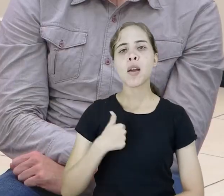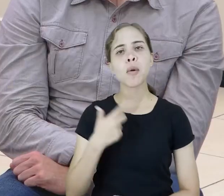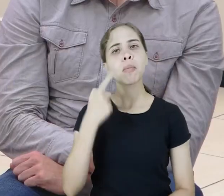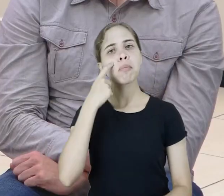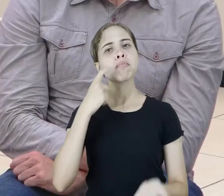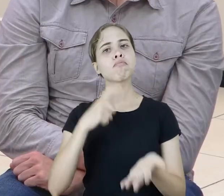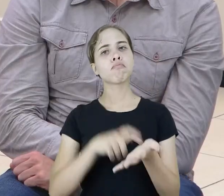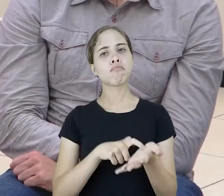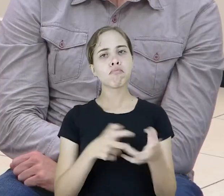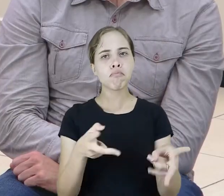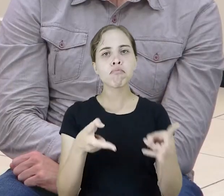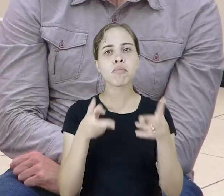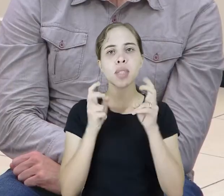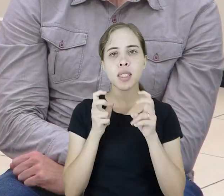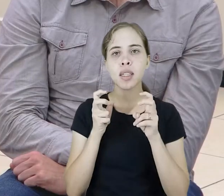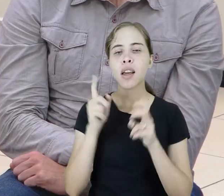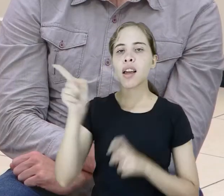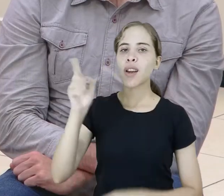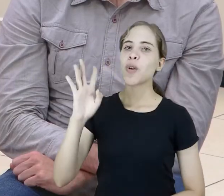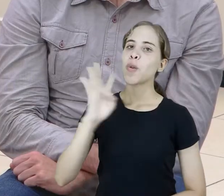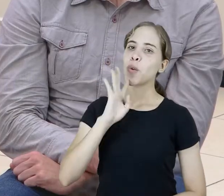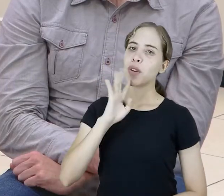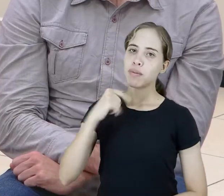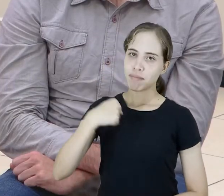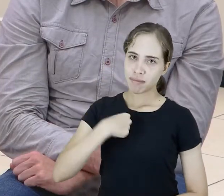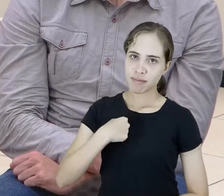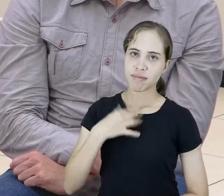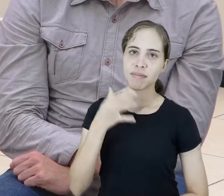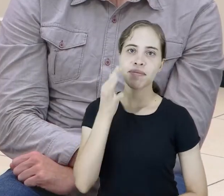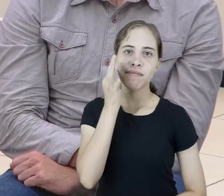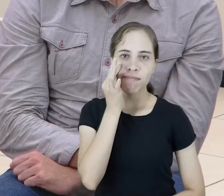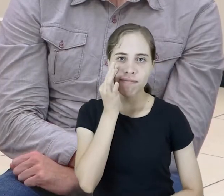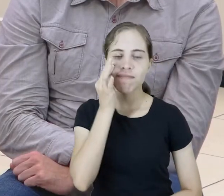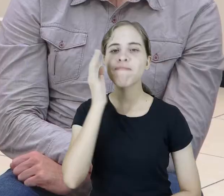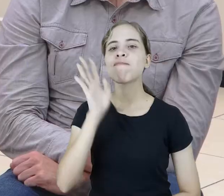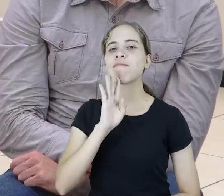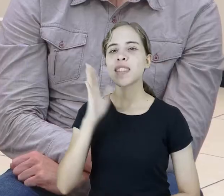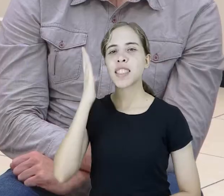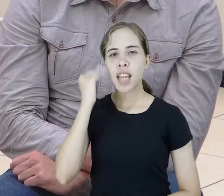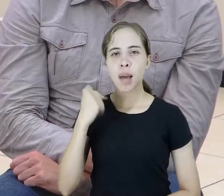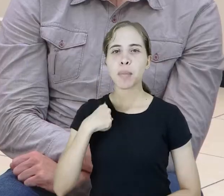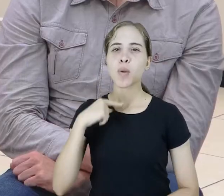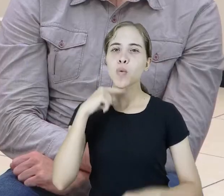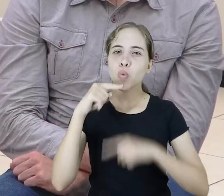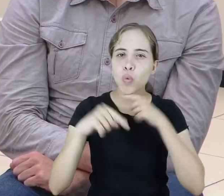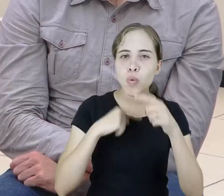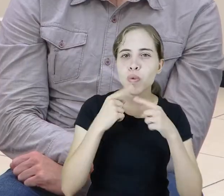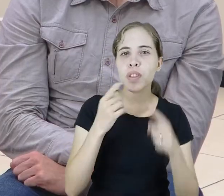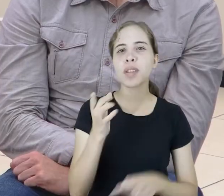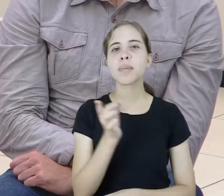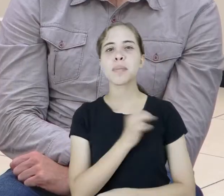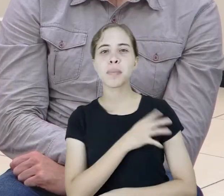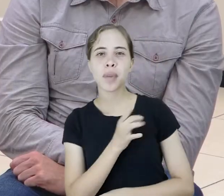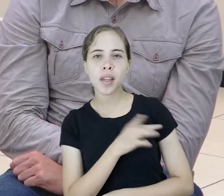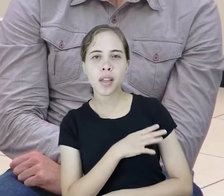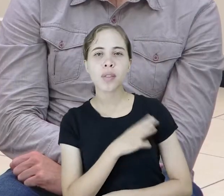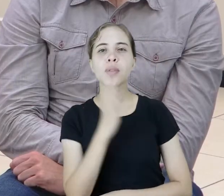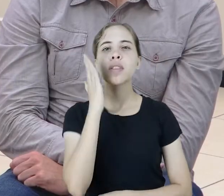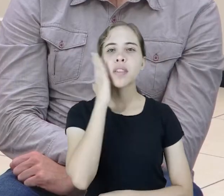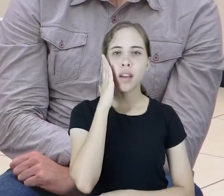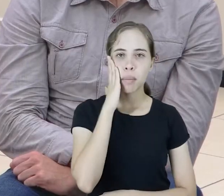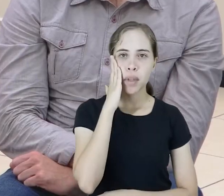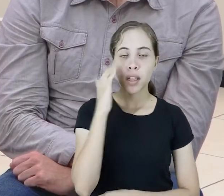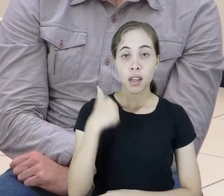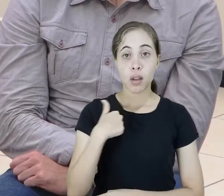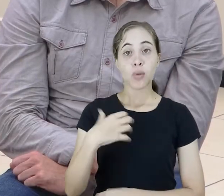que ele me conhece pessoalmente. E ele sabe as minhas dúvidas, os meus medos. E eu pude